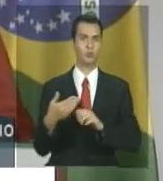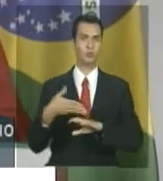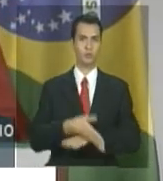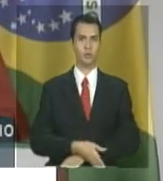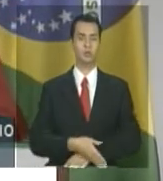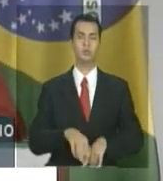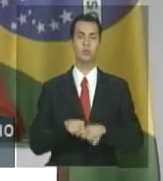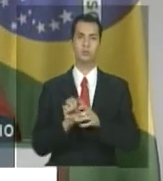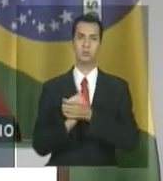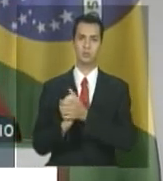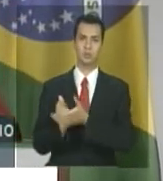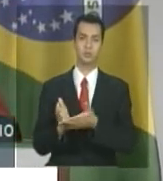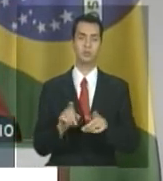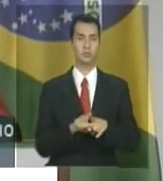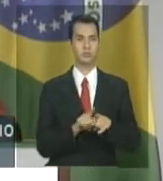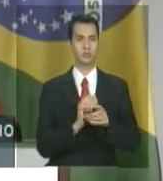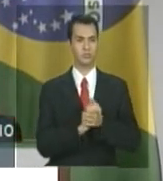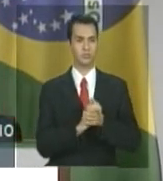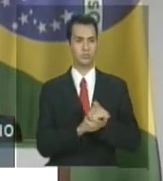Queria cumprimentar também